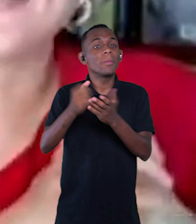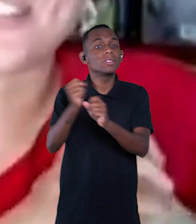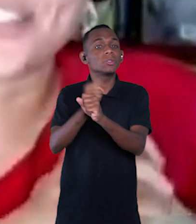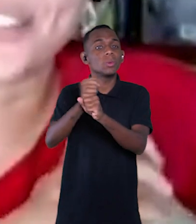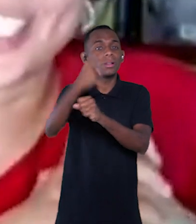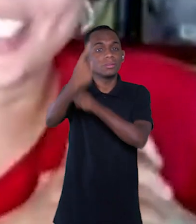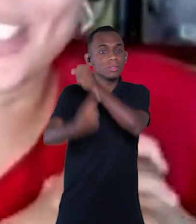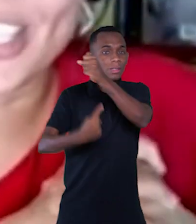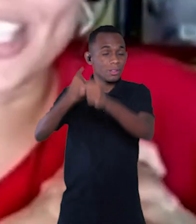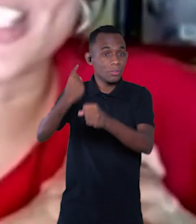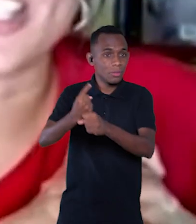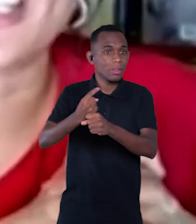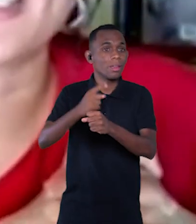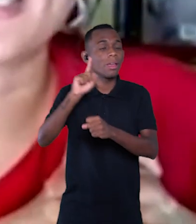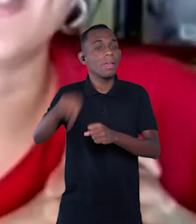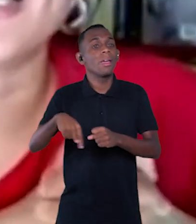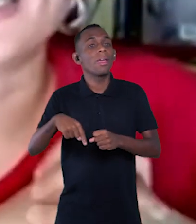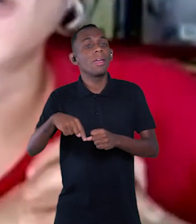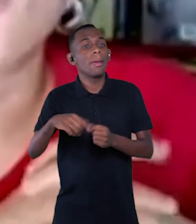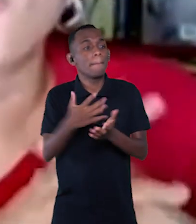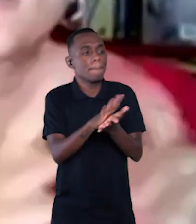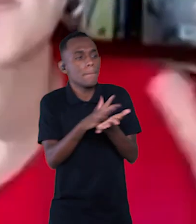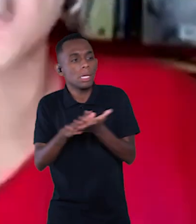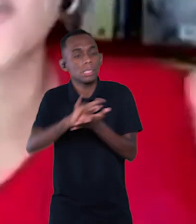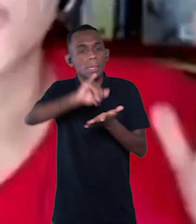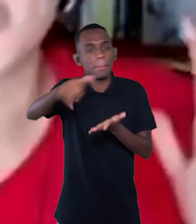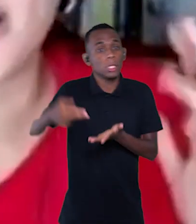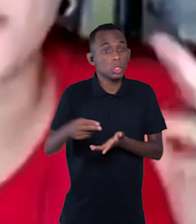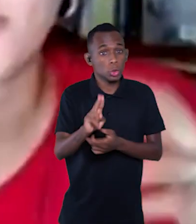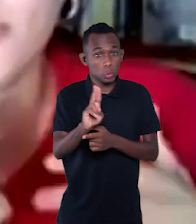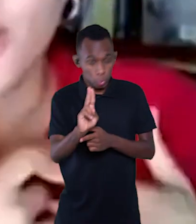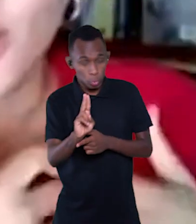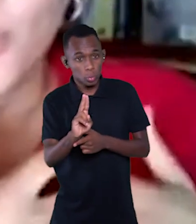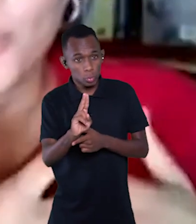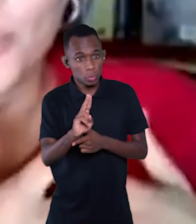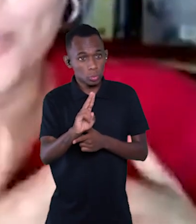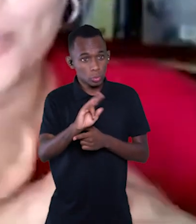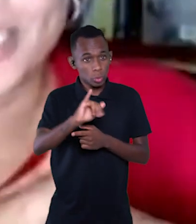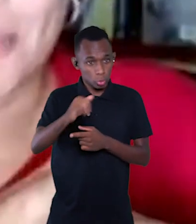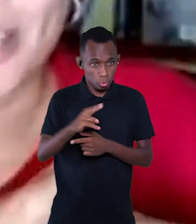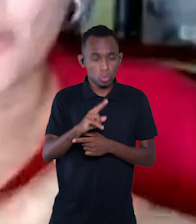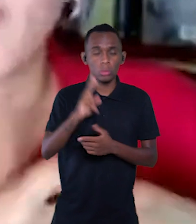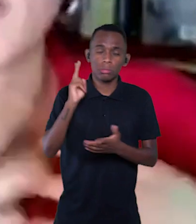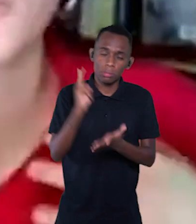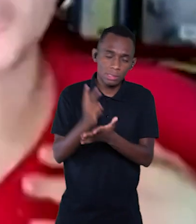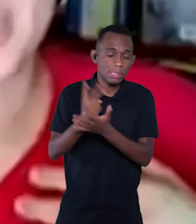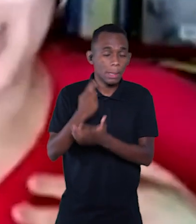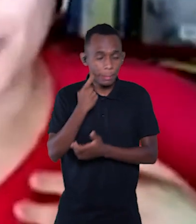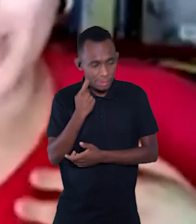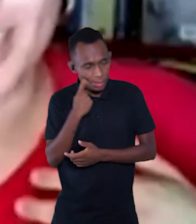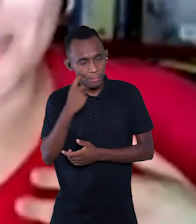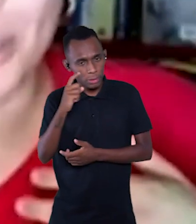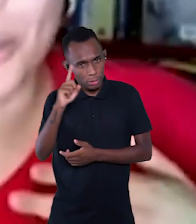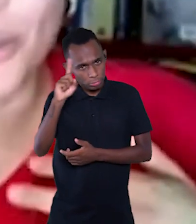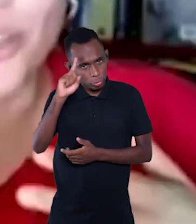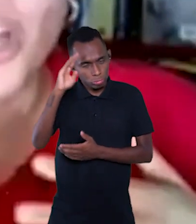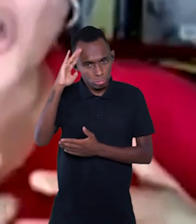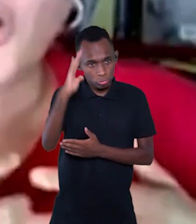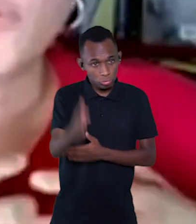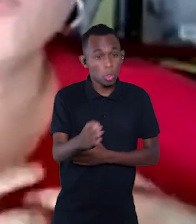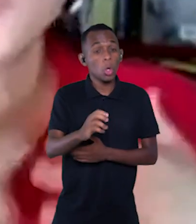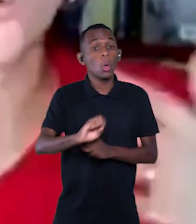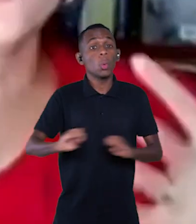é no começo do ano a gente sair com o Samba da Ju, que é o samba que eu faço toda sexta-feira aqui em Belo